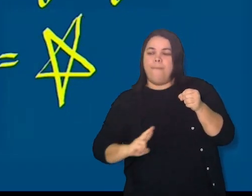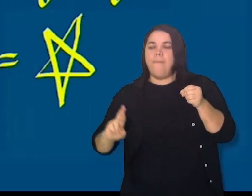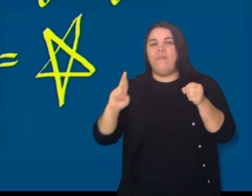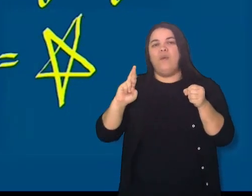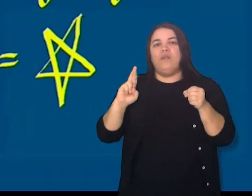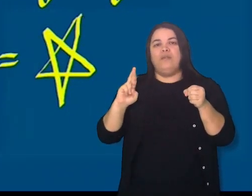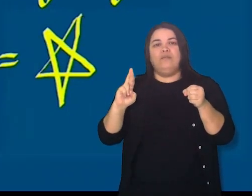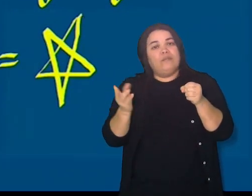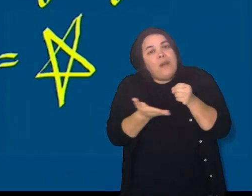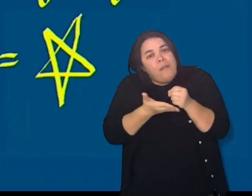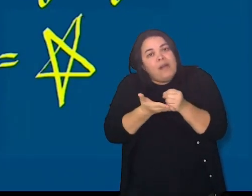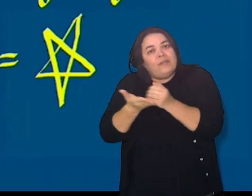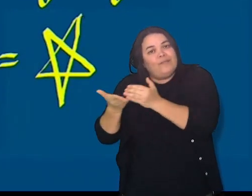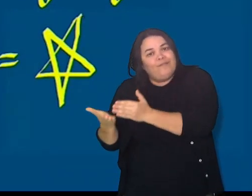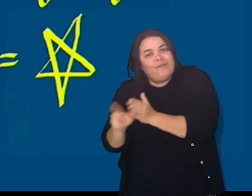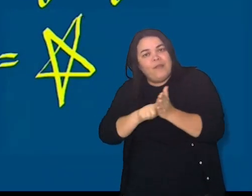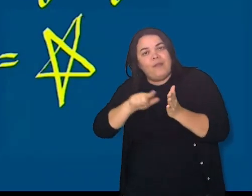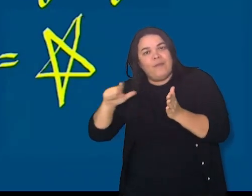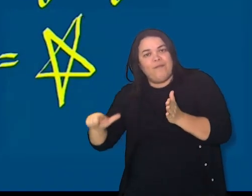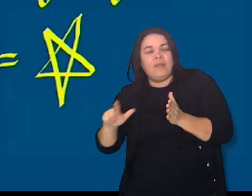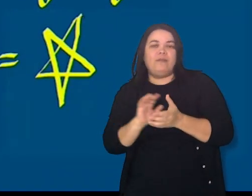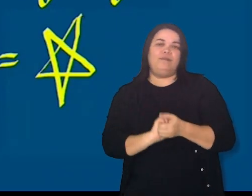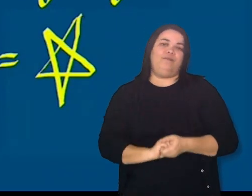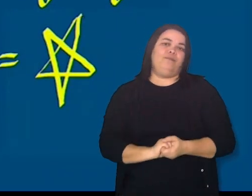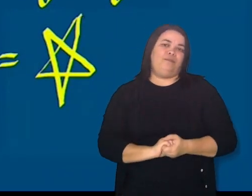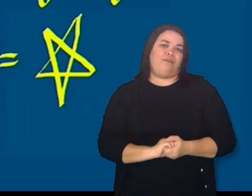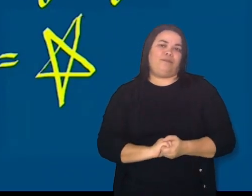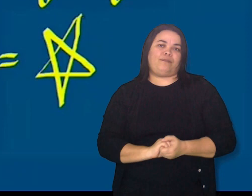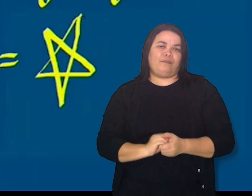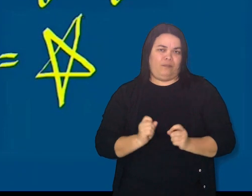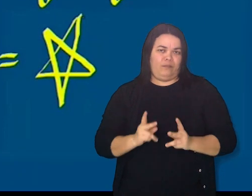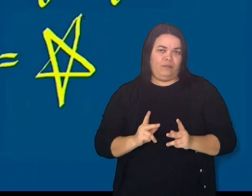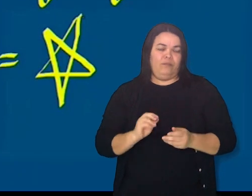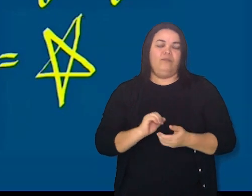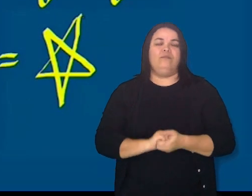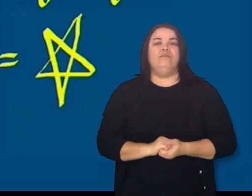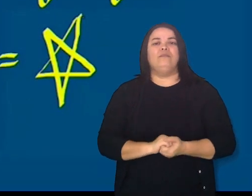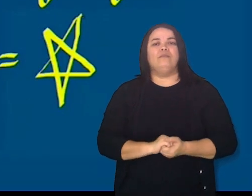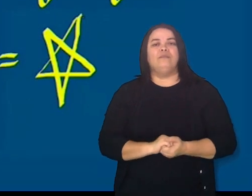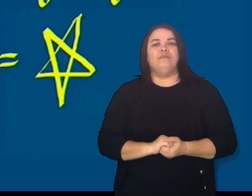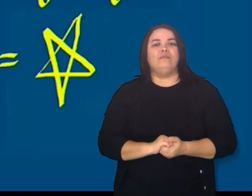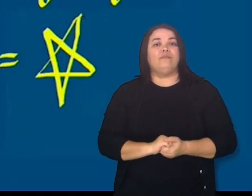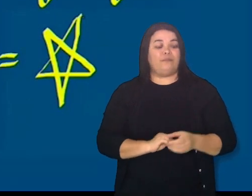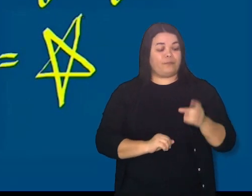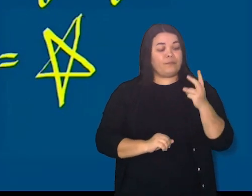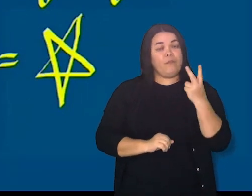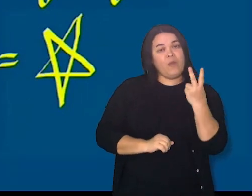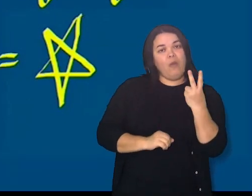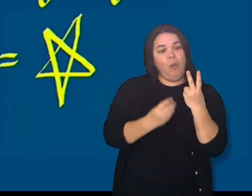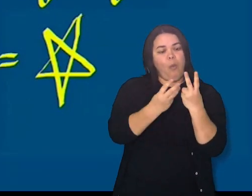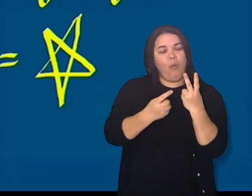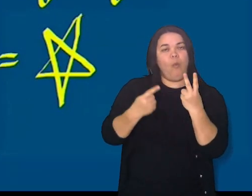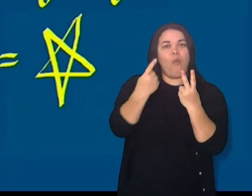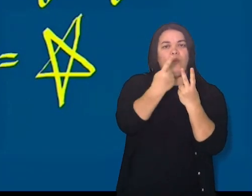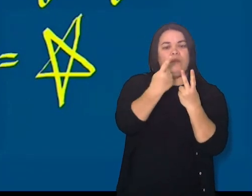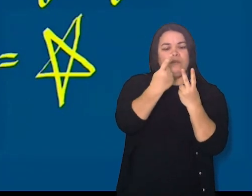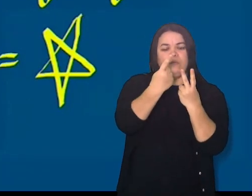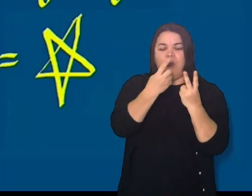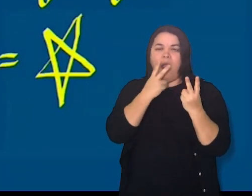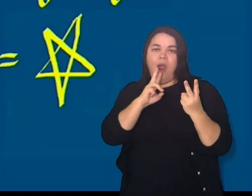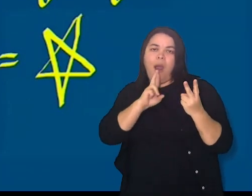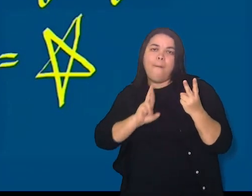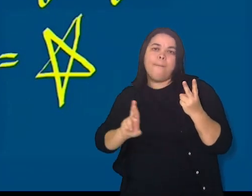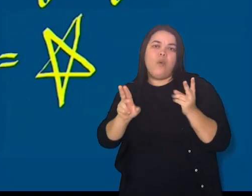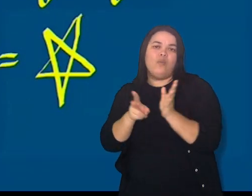é igual a ela mesma. Perfeita? Muito bem. Então, nós vamos ter 2 elevado a